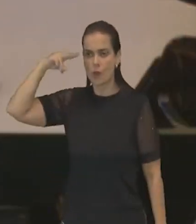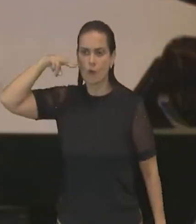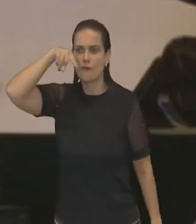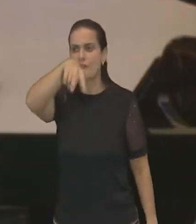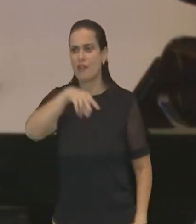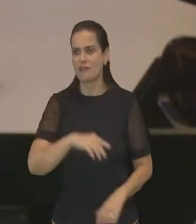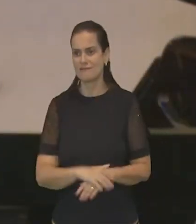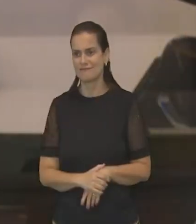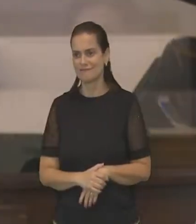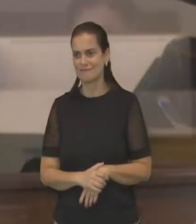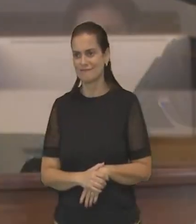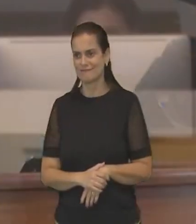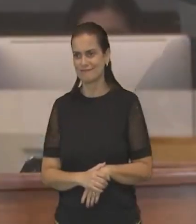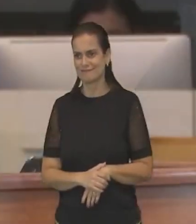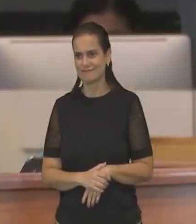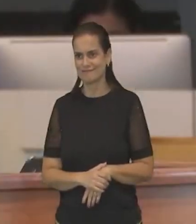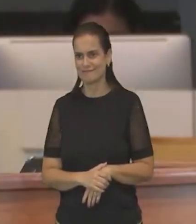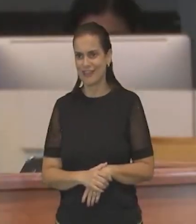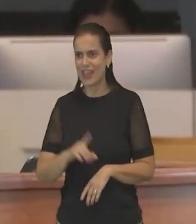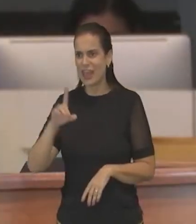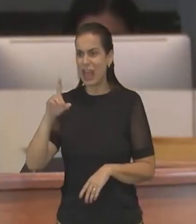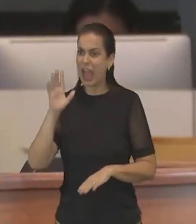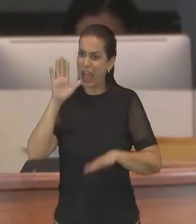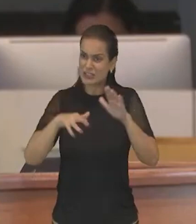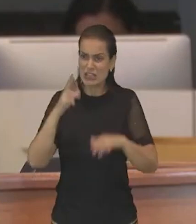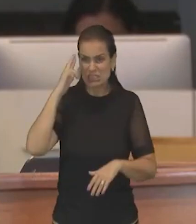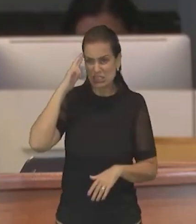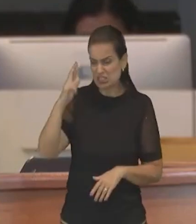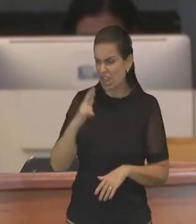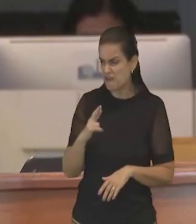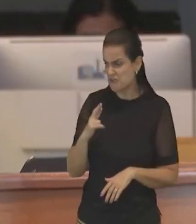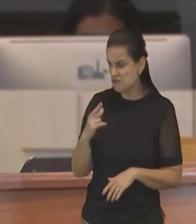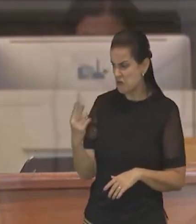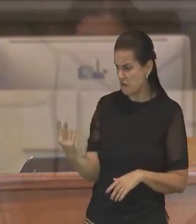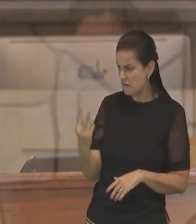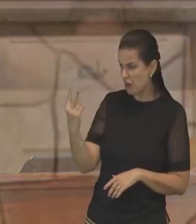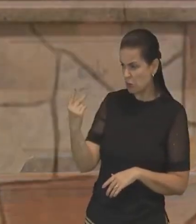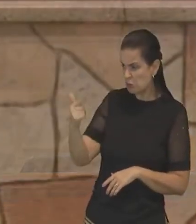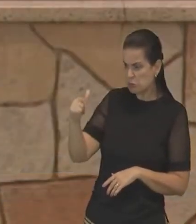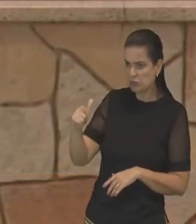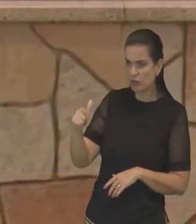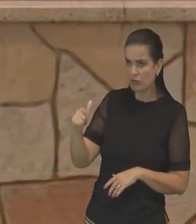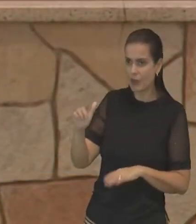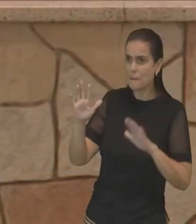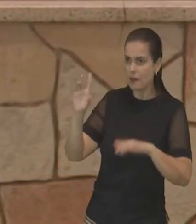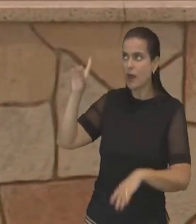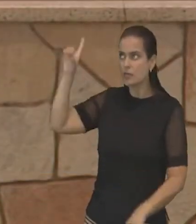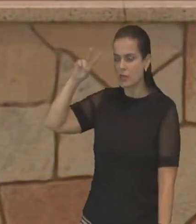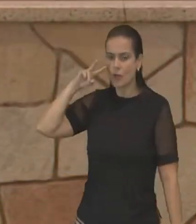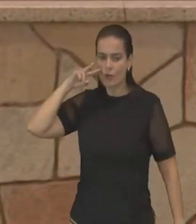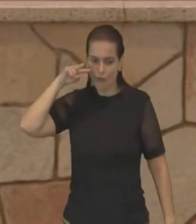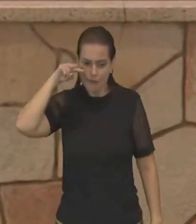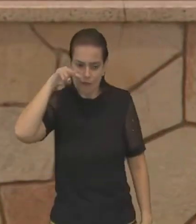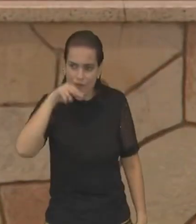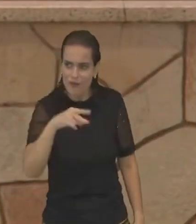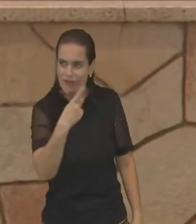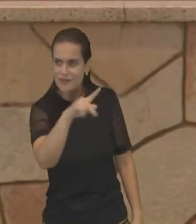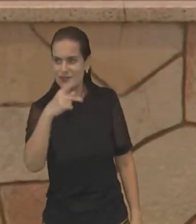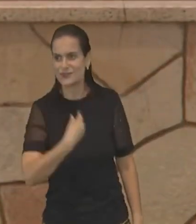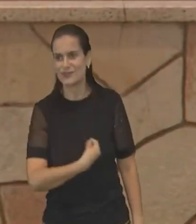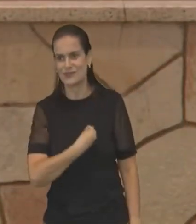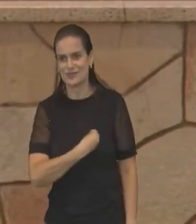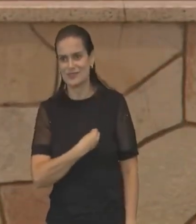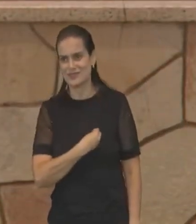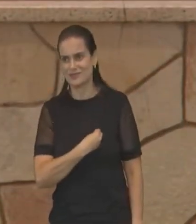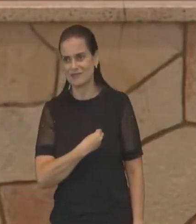te valorizar, mas Deus te valoriza. Sede fiel e prudente no seu trabalho, não roube o tempo da sua empresa,